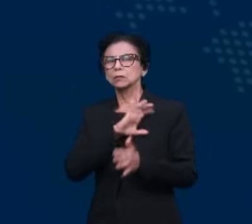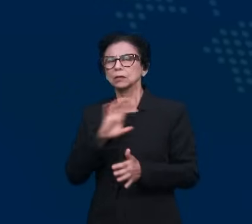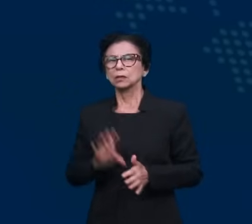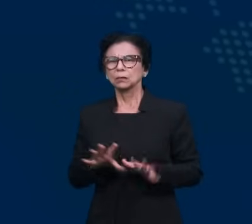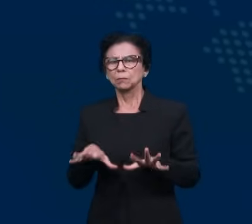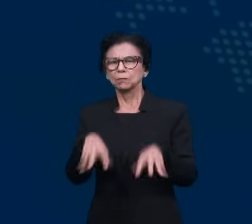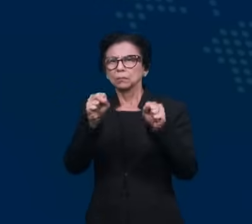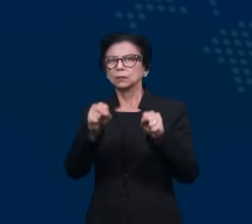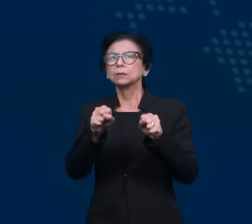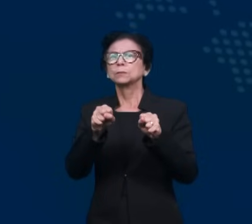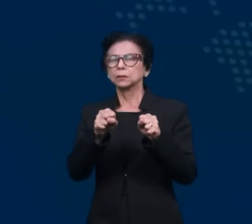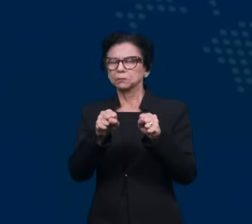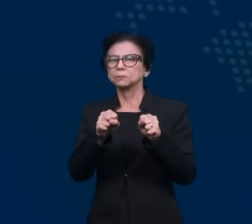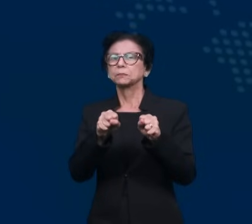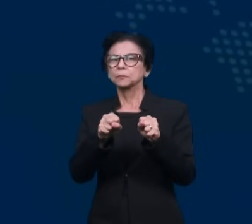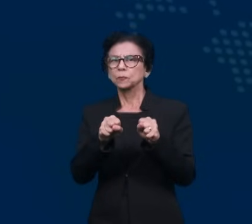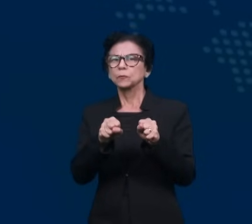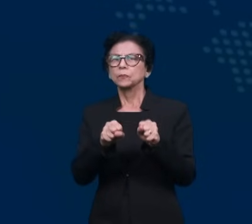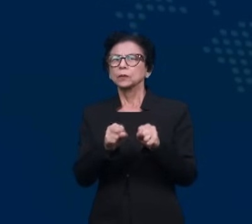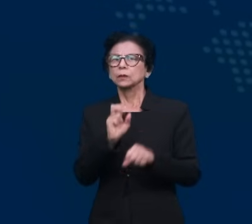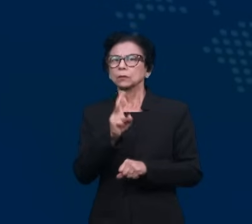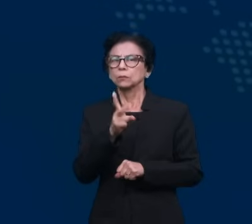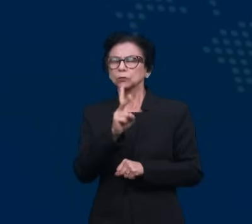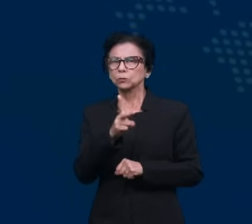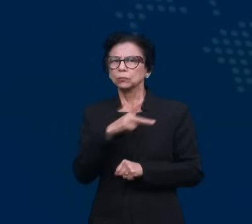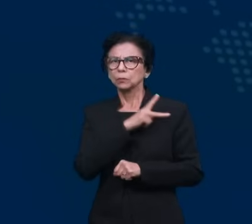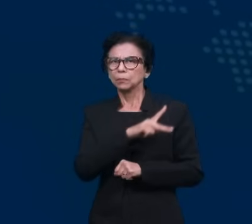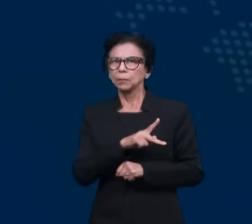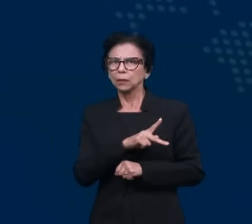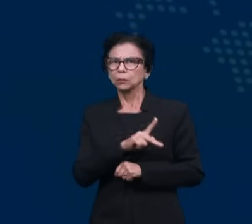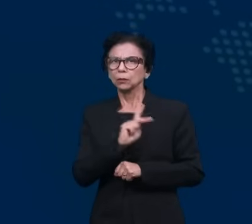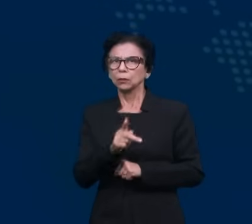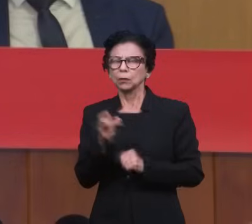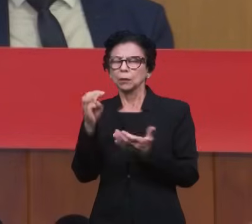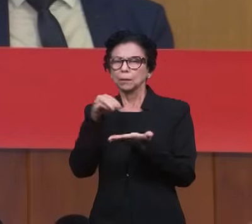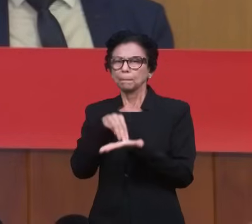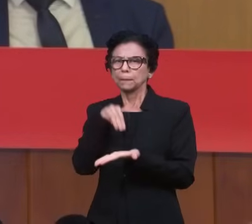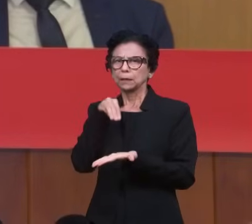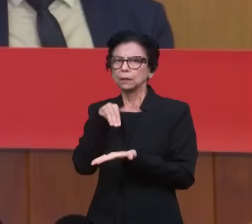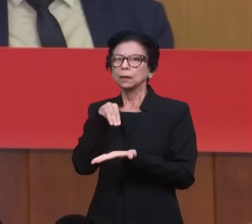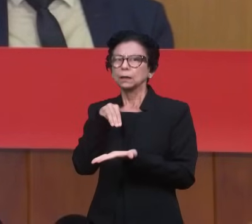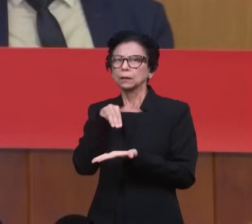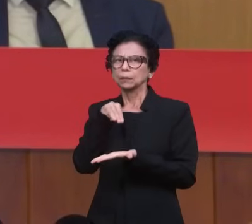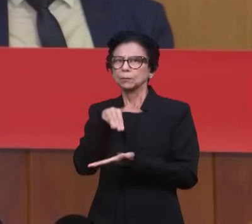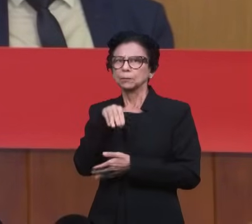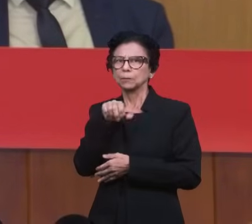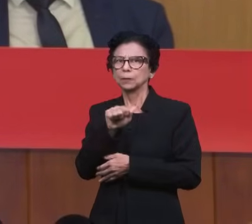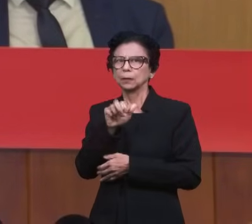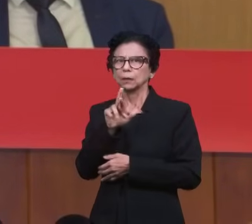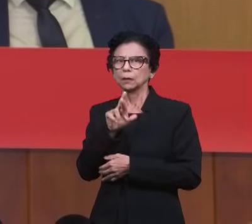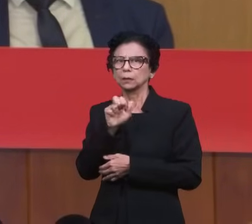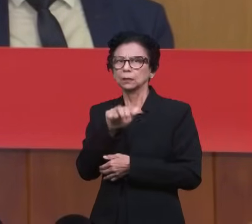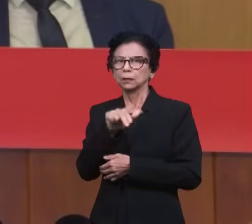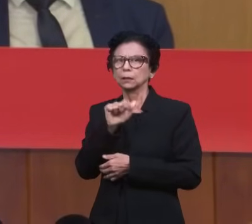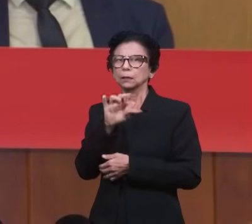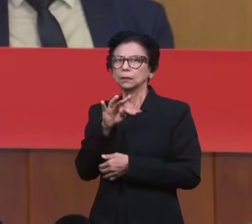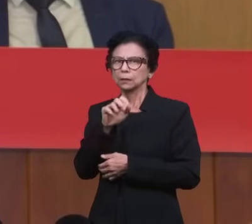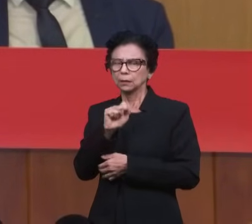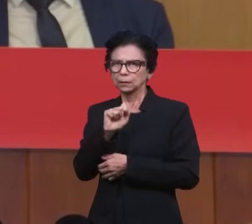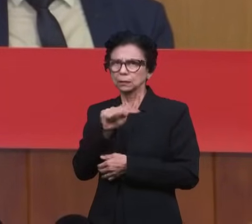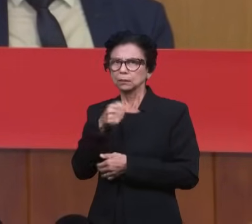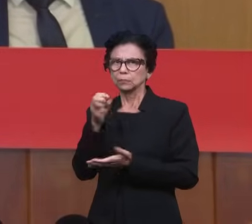anátema. E ele conclui dizendo: Maranata. Aleluia. Trombetas e festas,